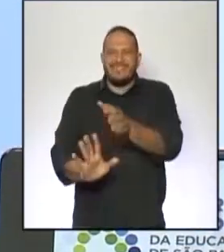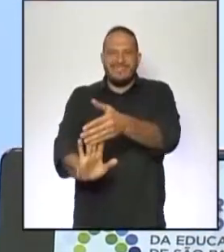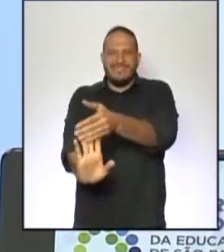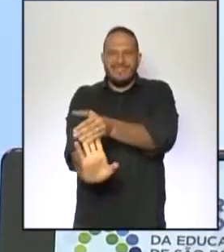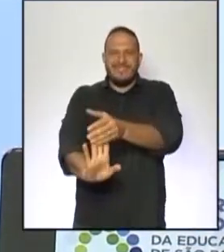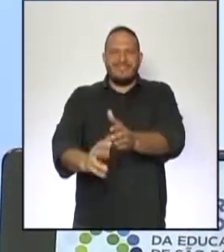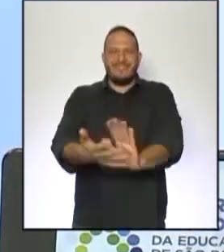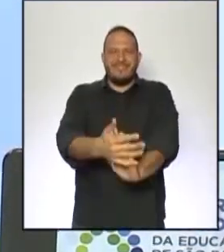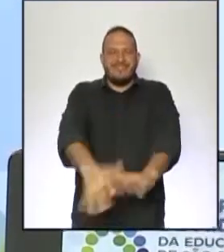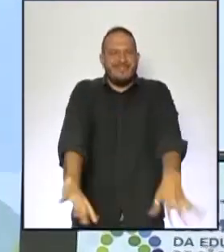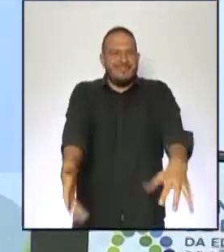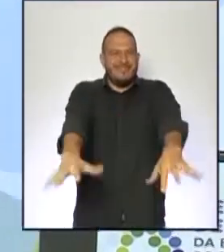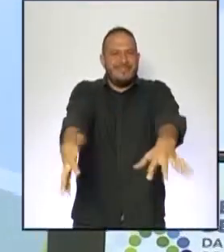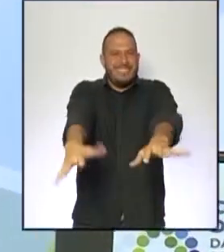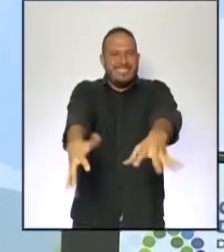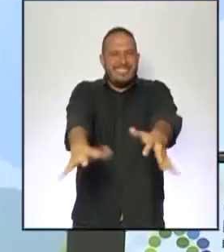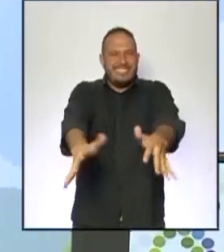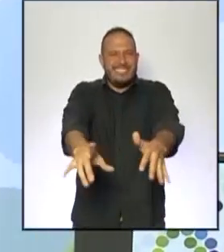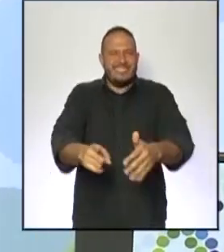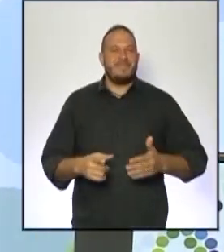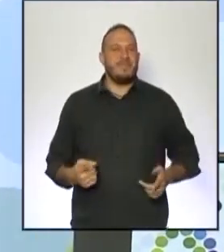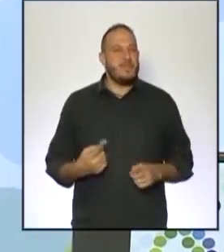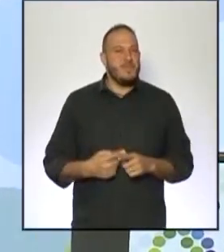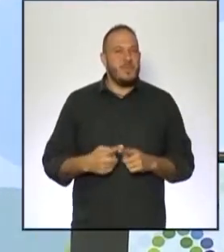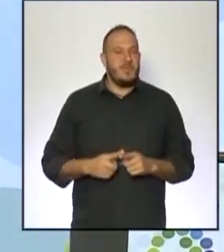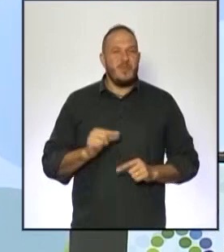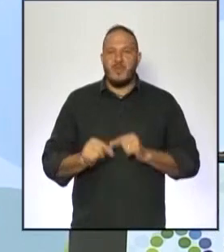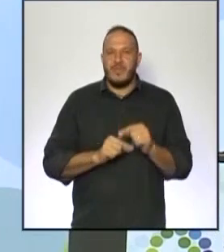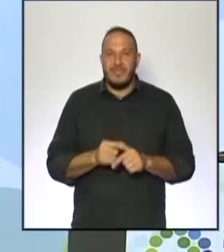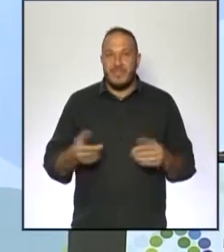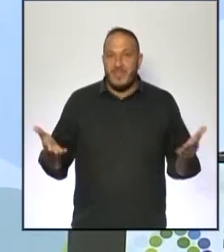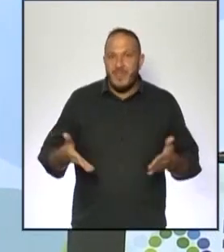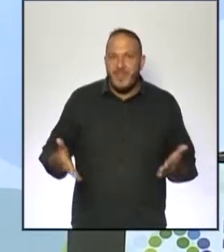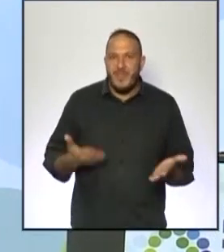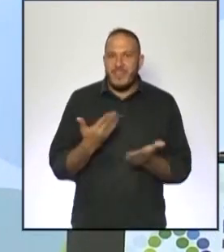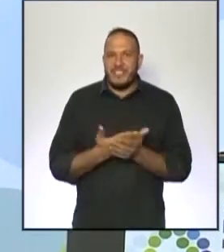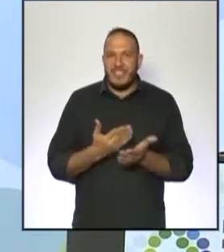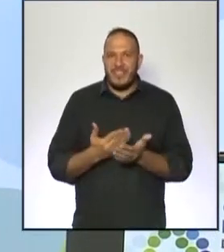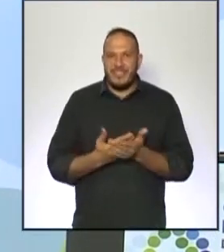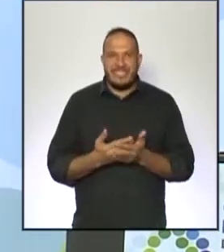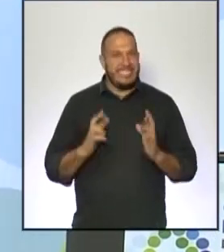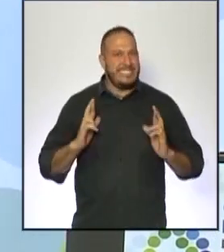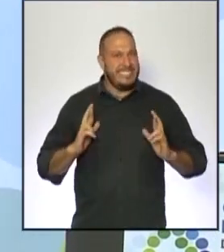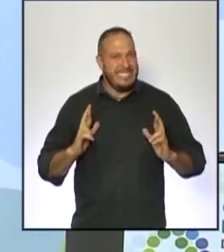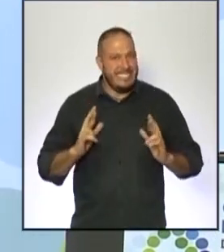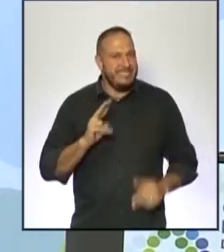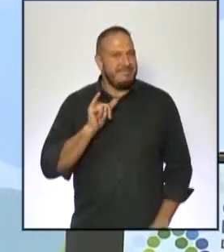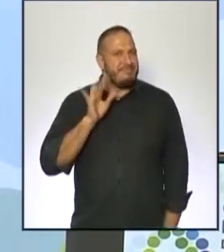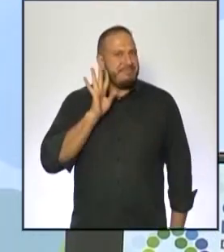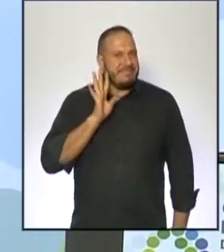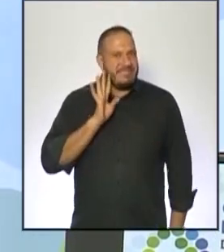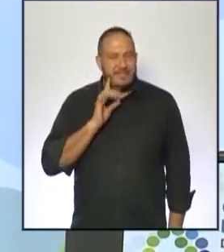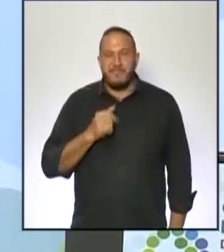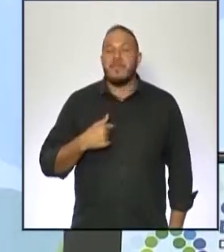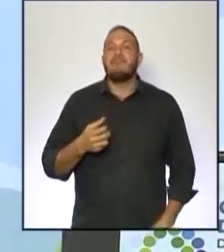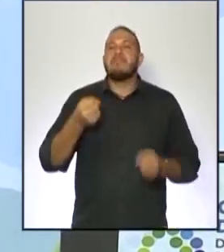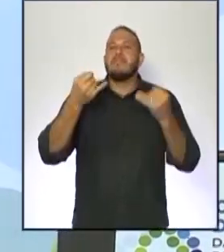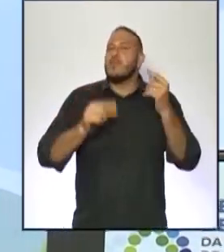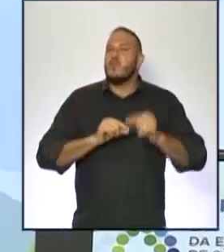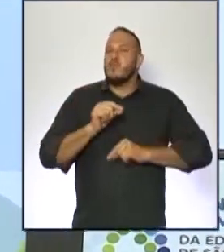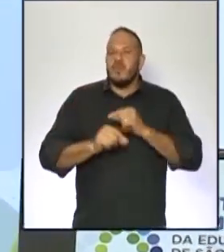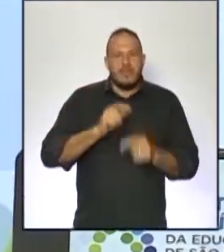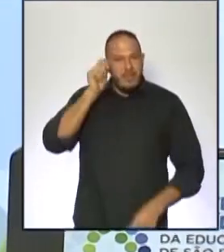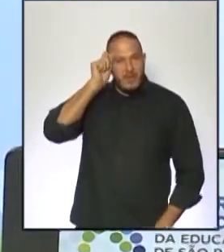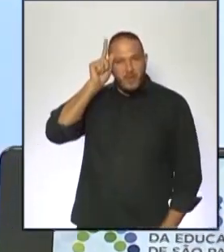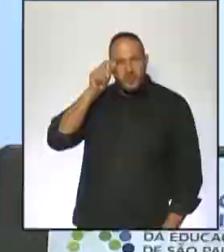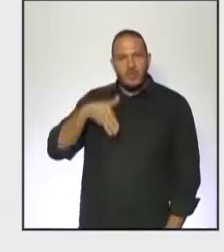se movimentar, porque hoje a nossa aula está prometendo. Vamos falar então de cultura